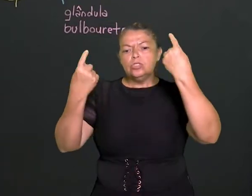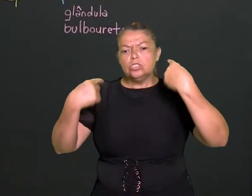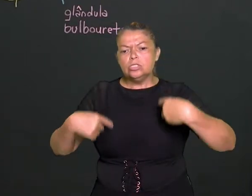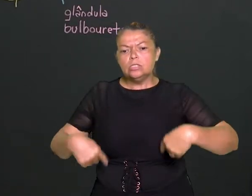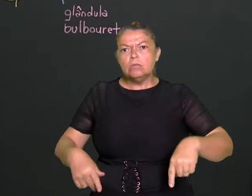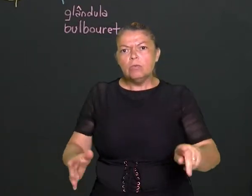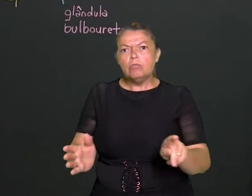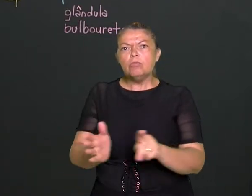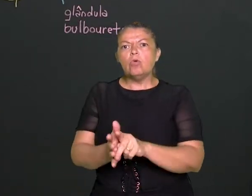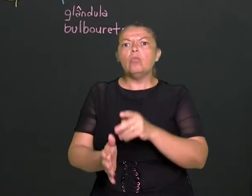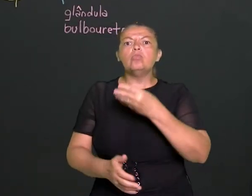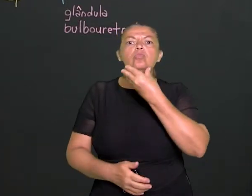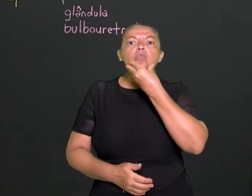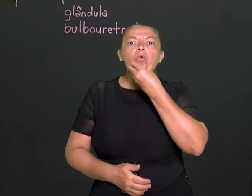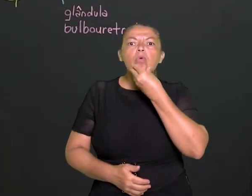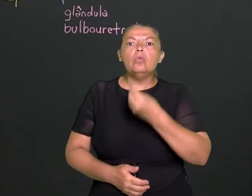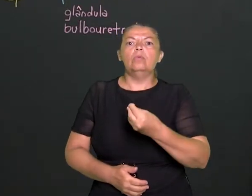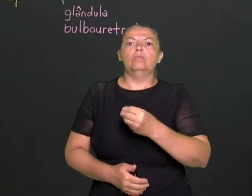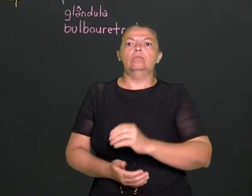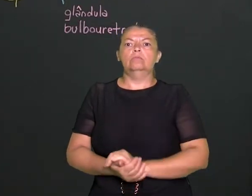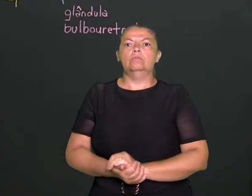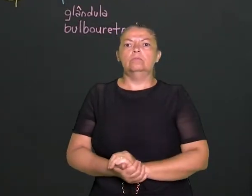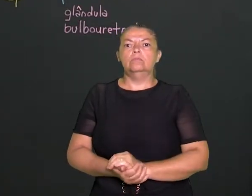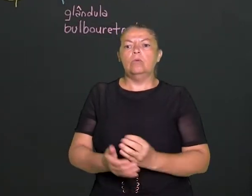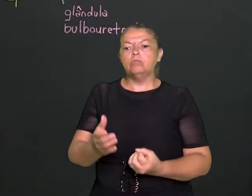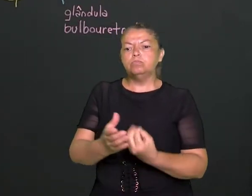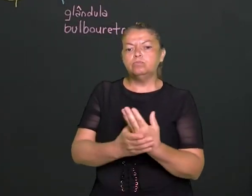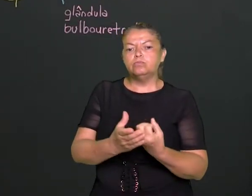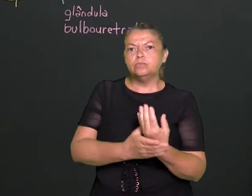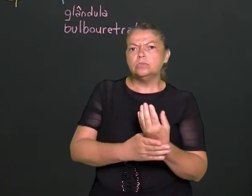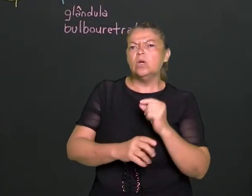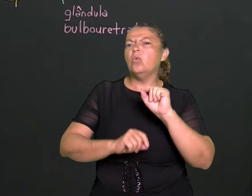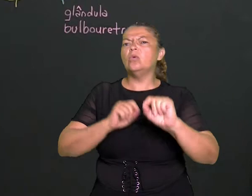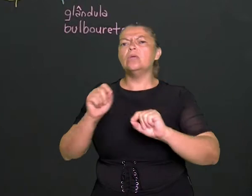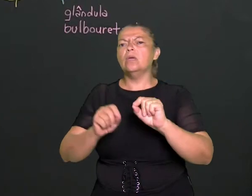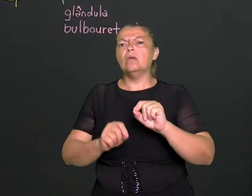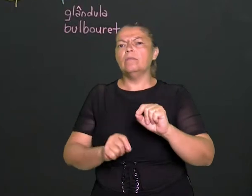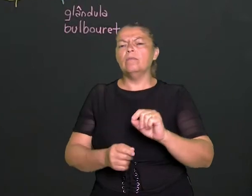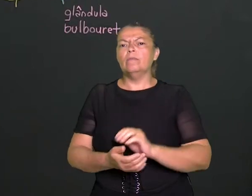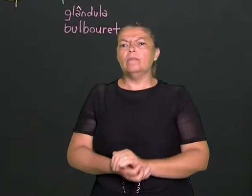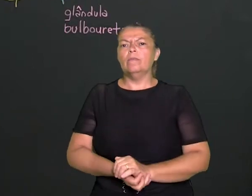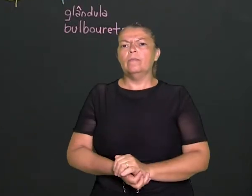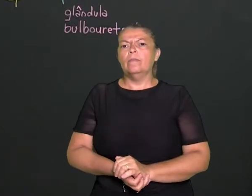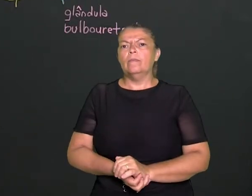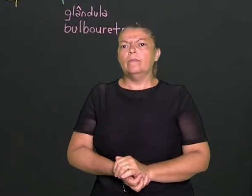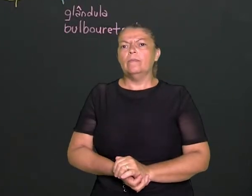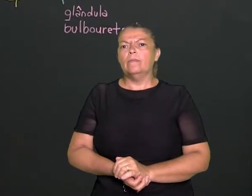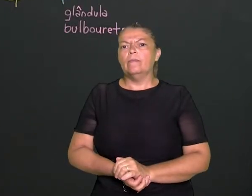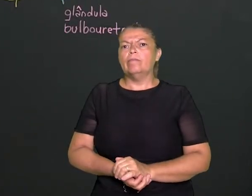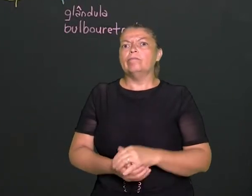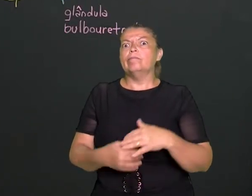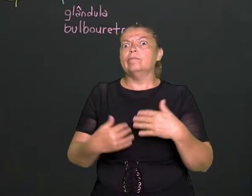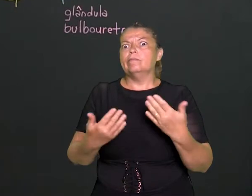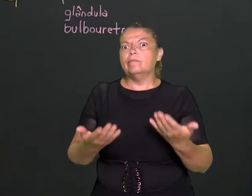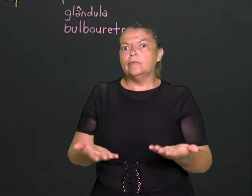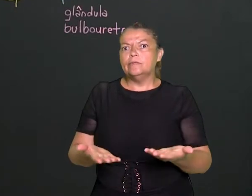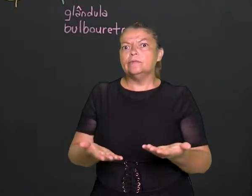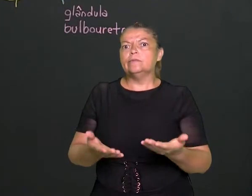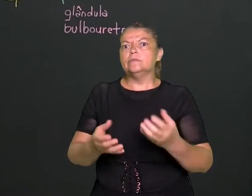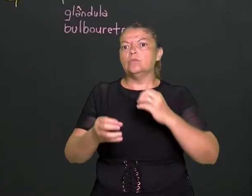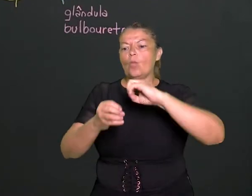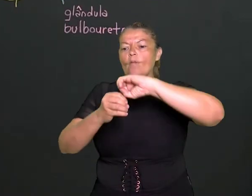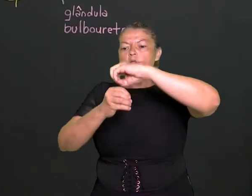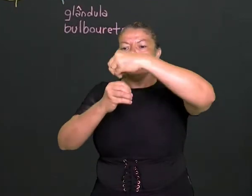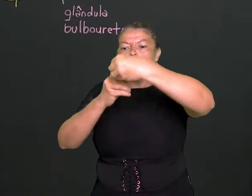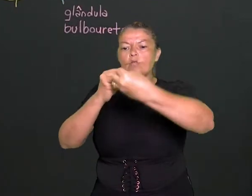reprodutor masculino, um conjunto de órgãos visando a reprodução. Se eu falo de reprodução, eu estou falando de gameta,